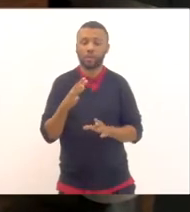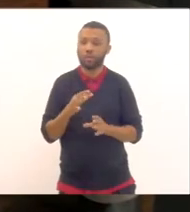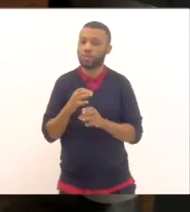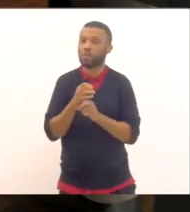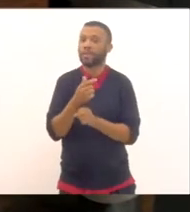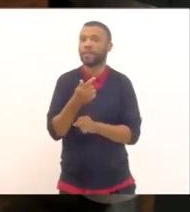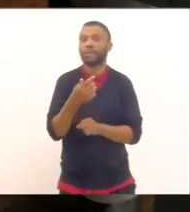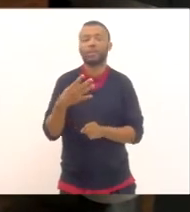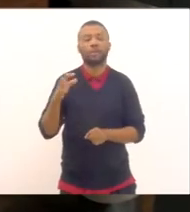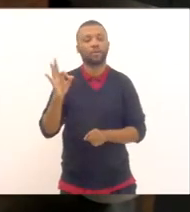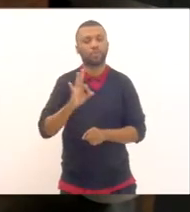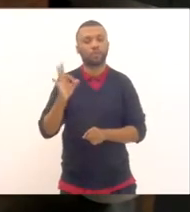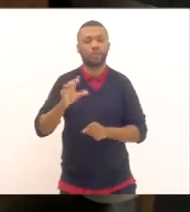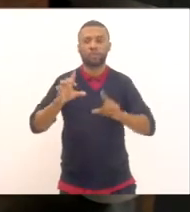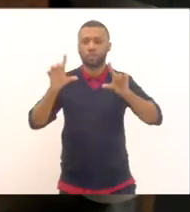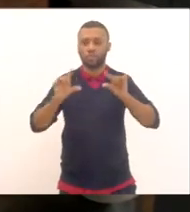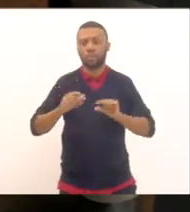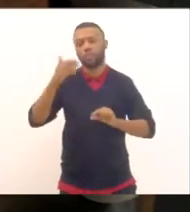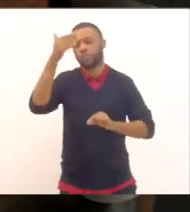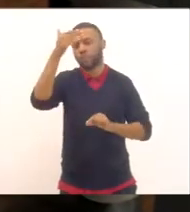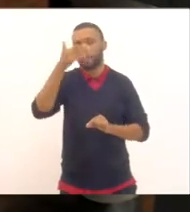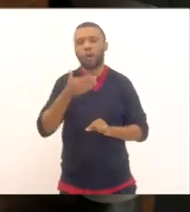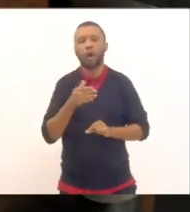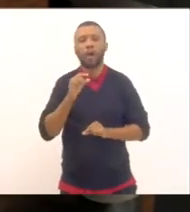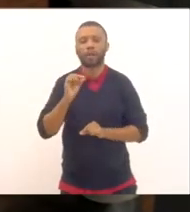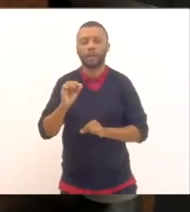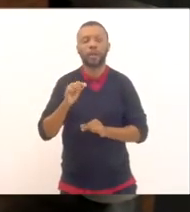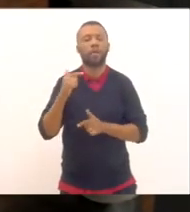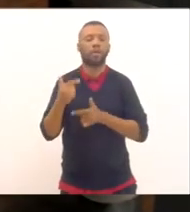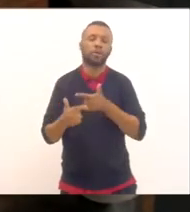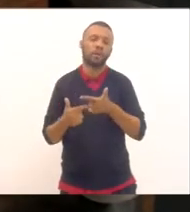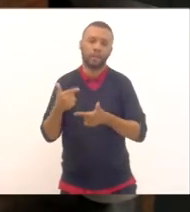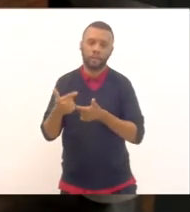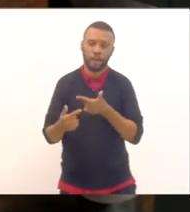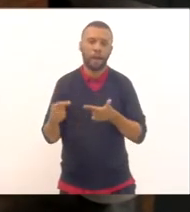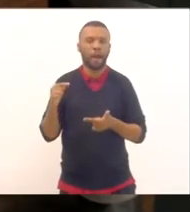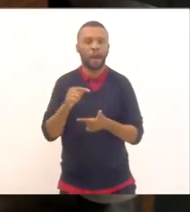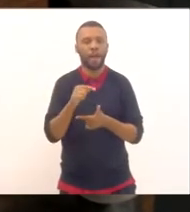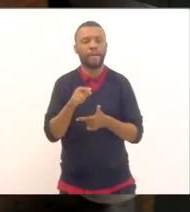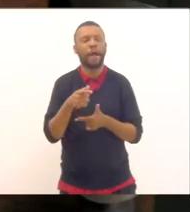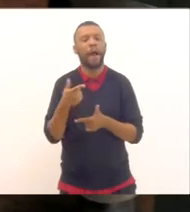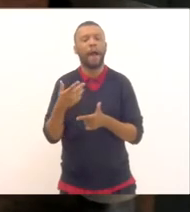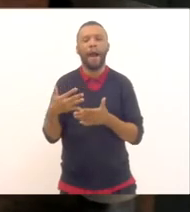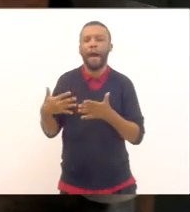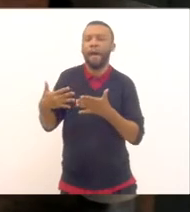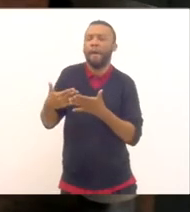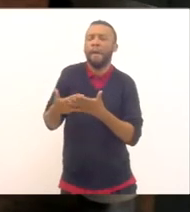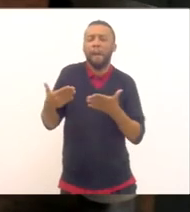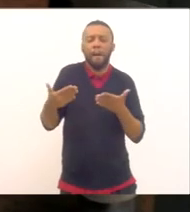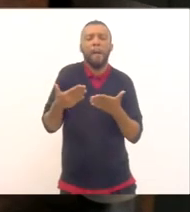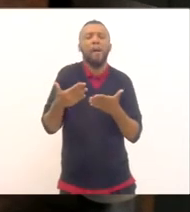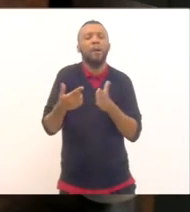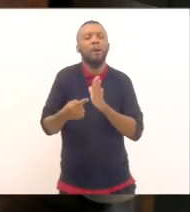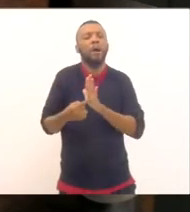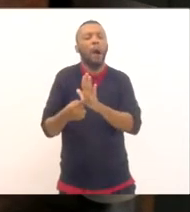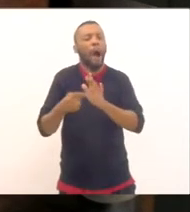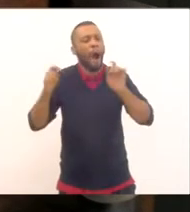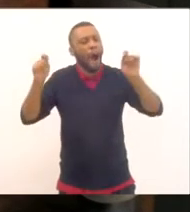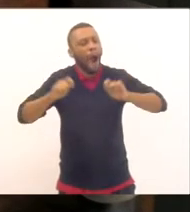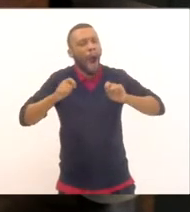porcentos o demonstra guia o trabalho que vem sendo feito têm surgido